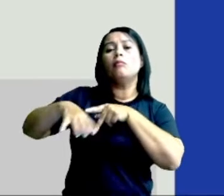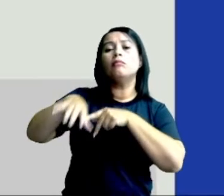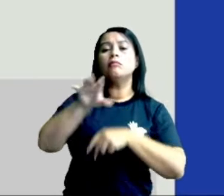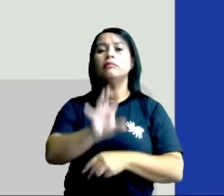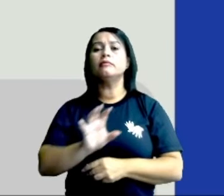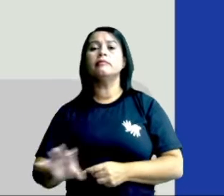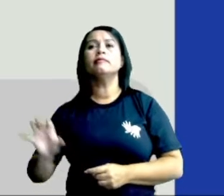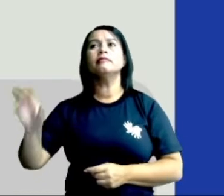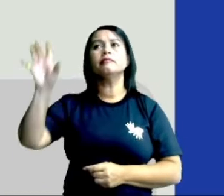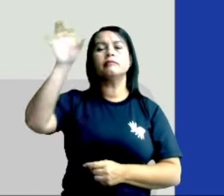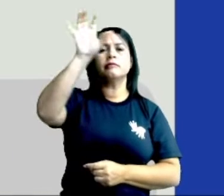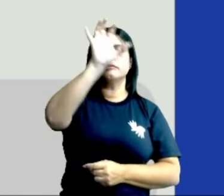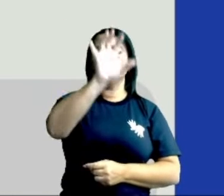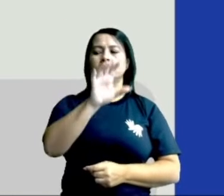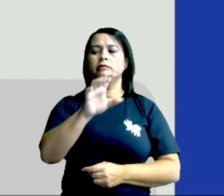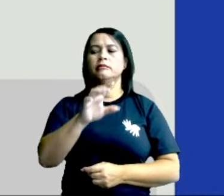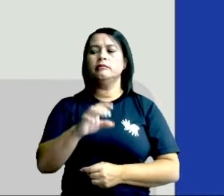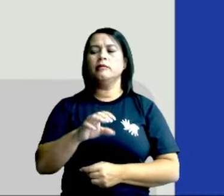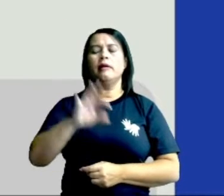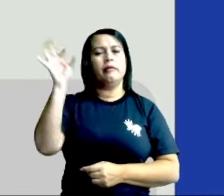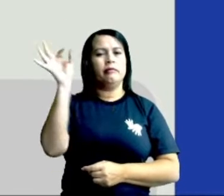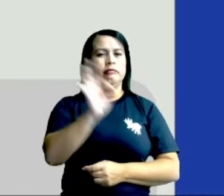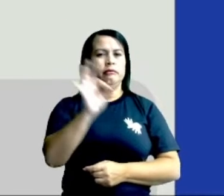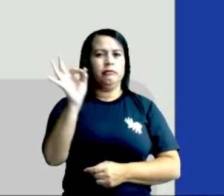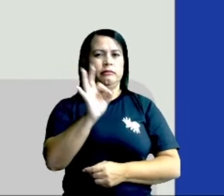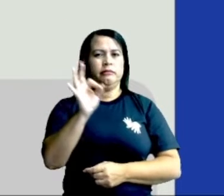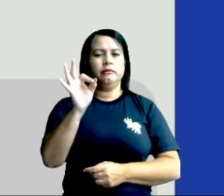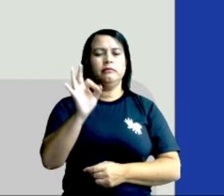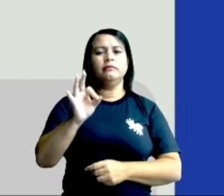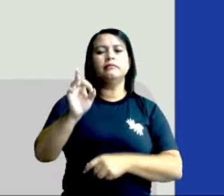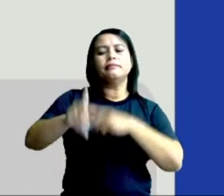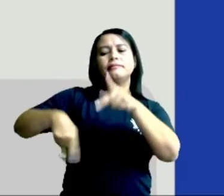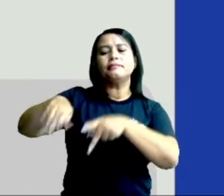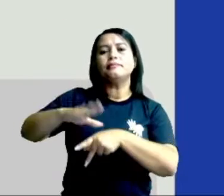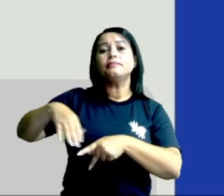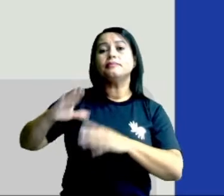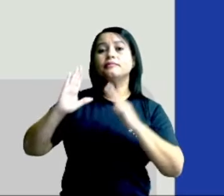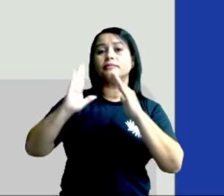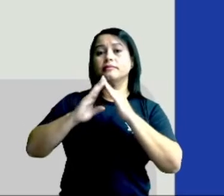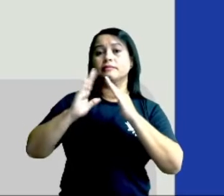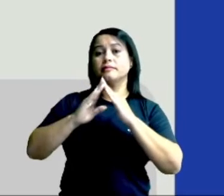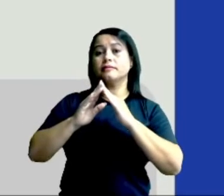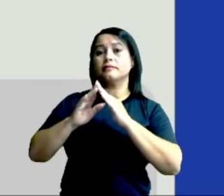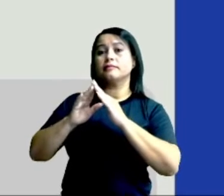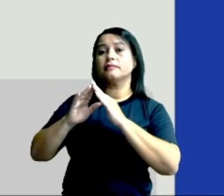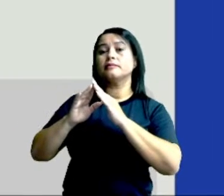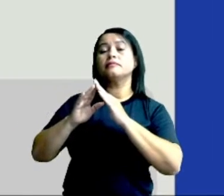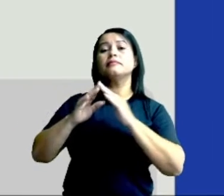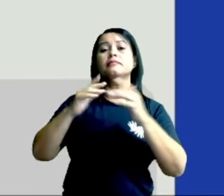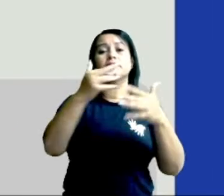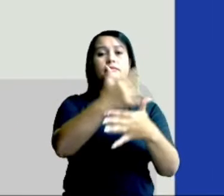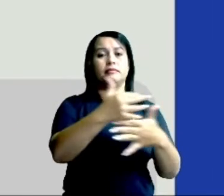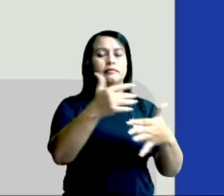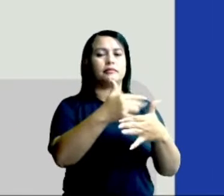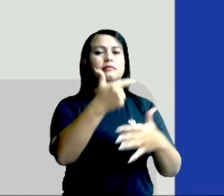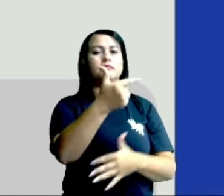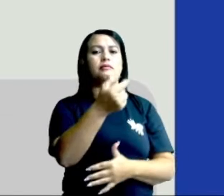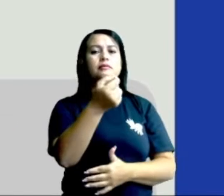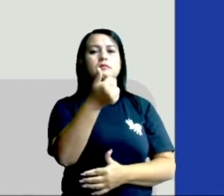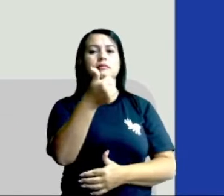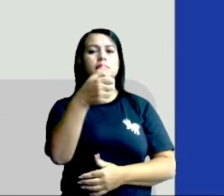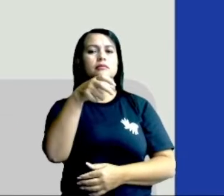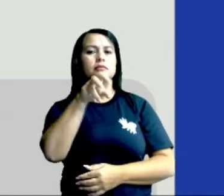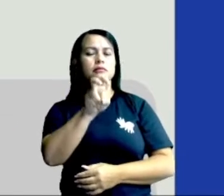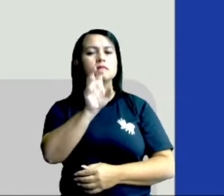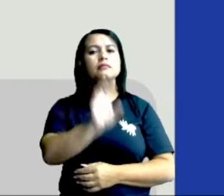região. Aí aqui a gente tem a porcentagem da população que vive em área urbana por região, já em 2015, se a